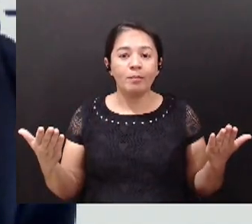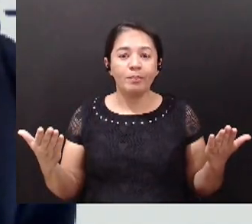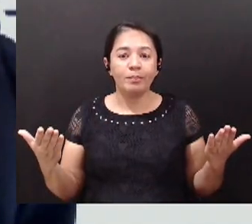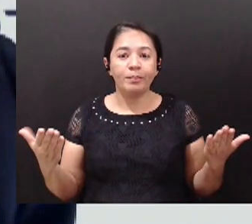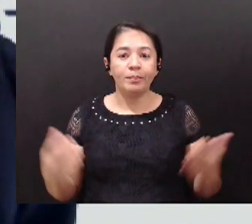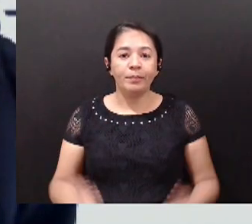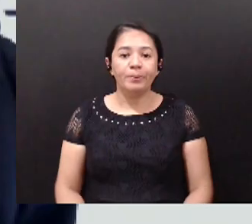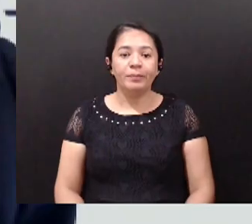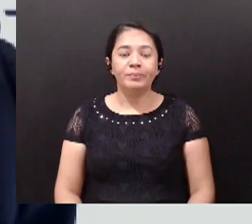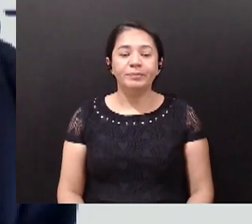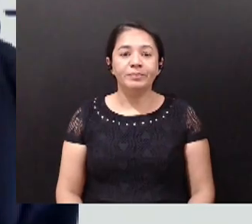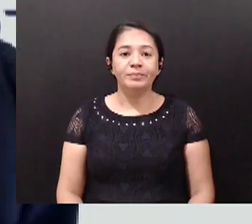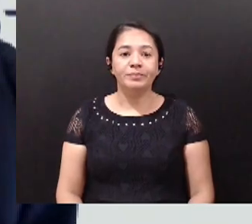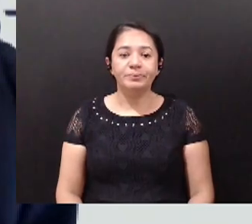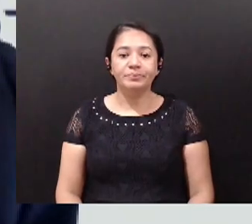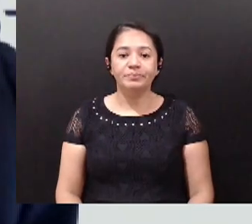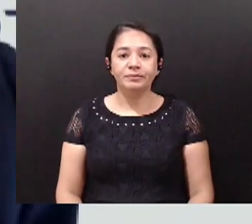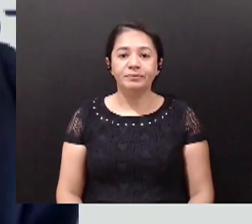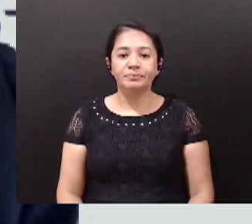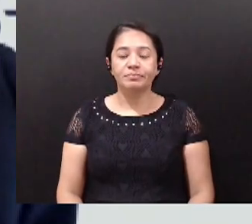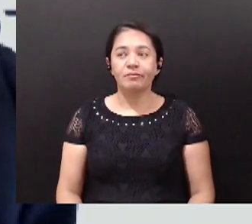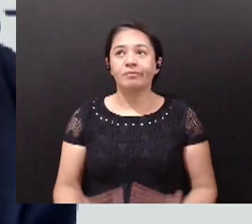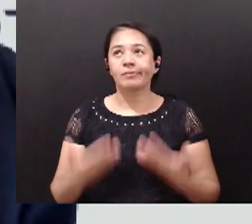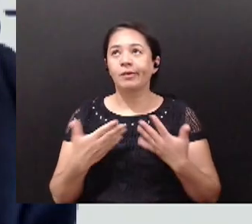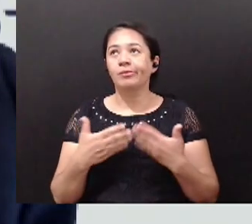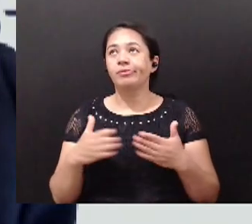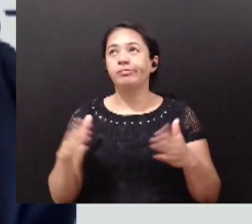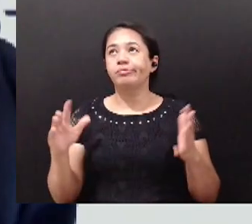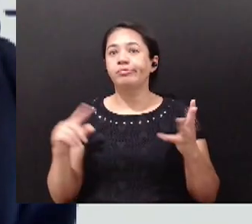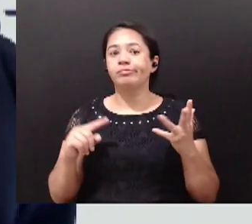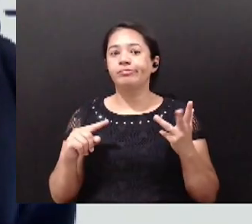muito aberto o tema, porque,